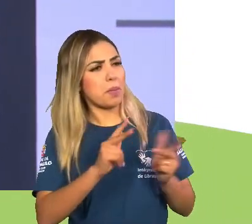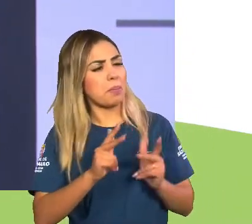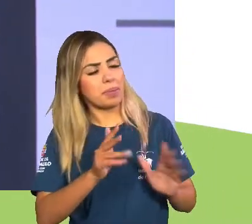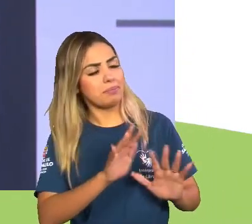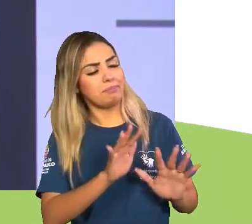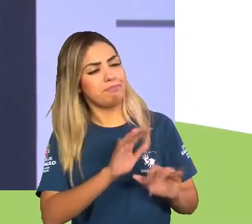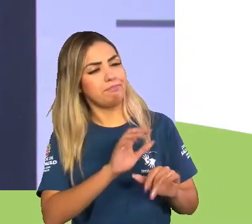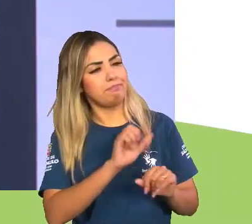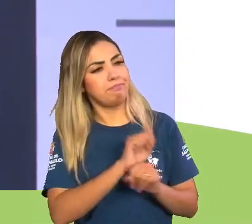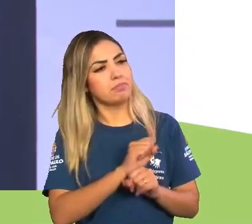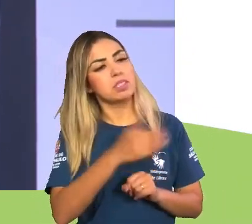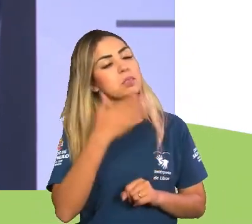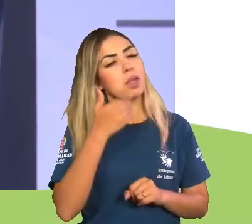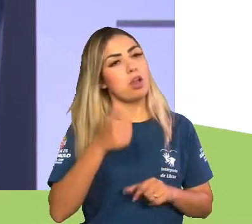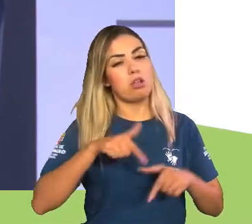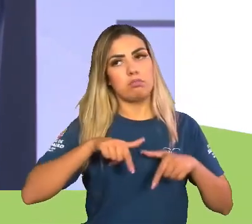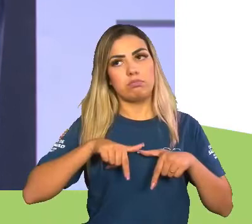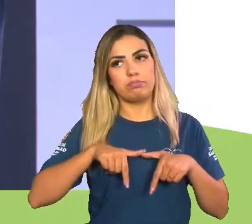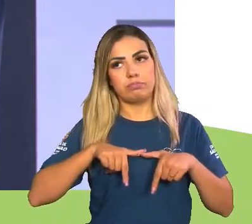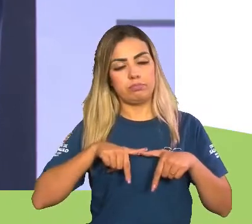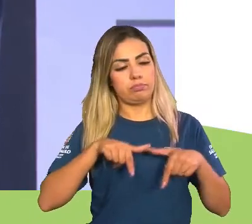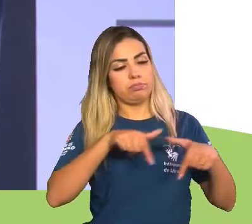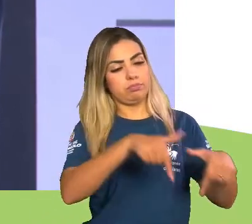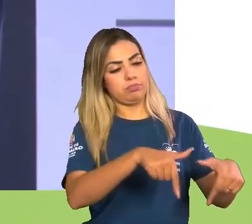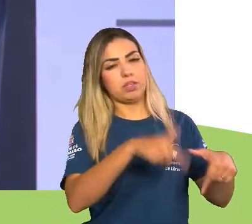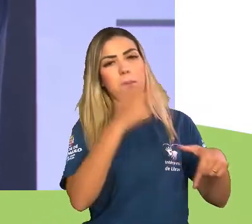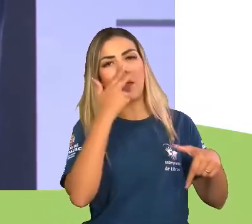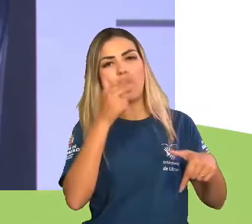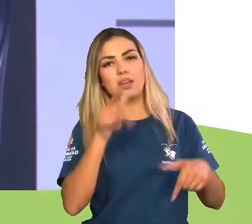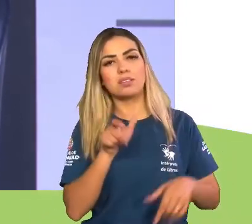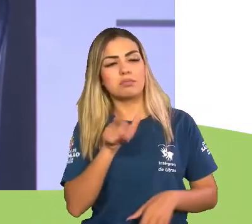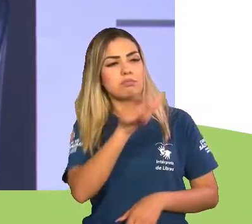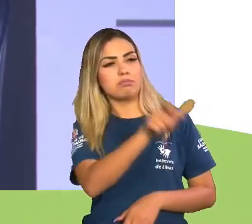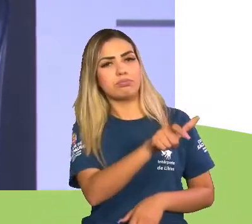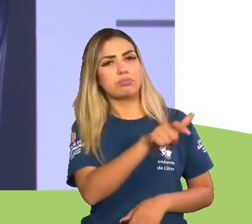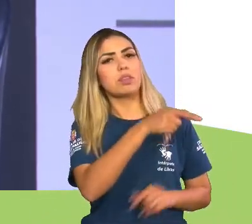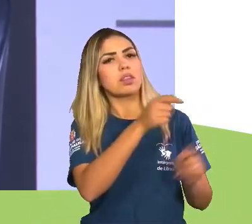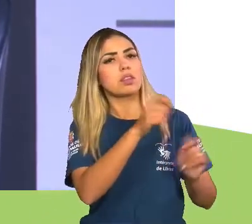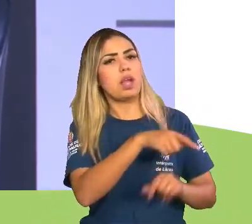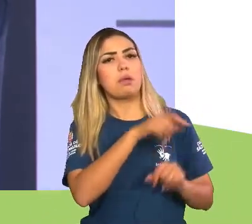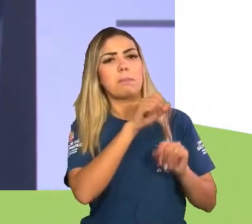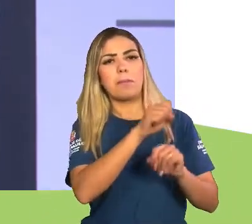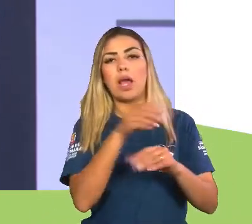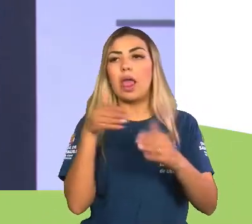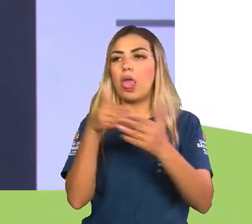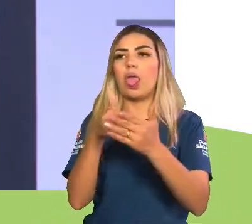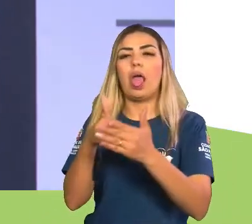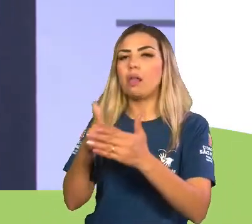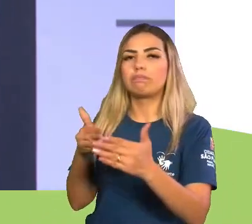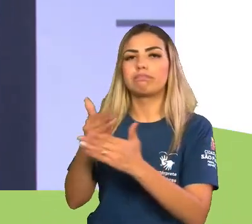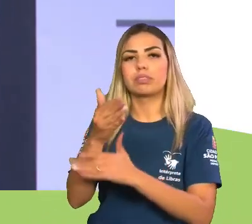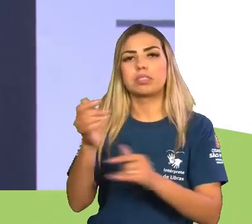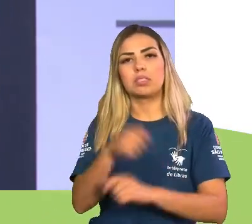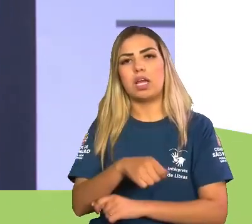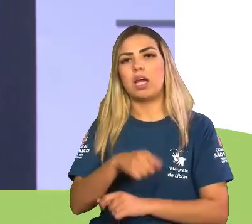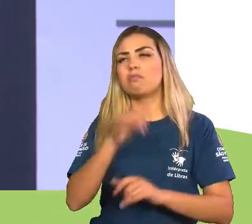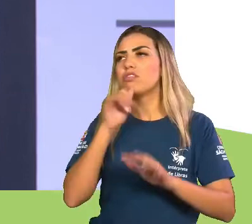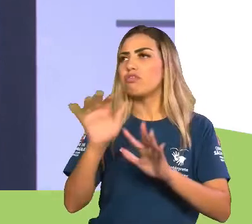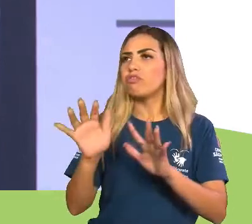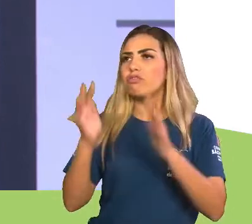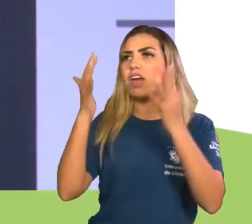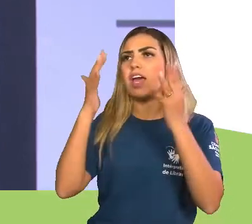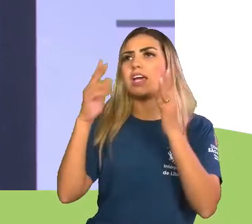aqui, tipo um crachá, um passe. Você tem passe para entrar em todos os requiens, em todas as